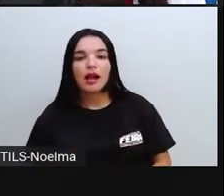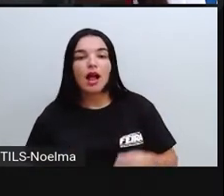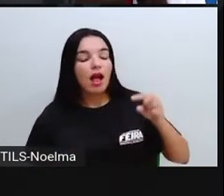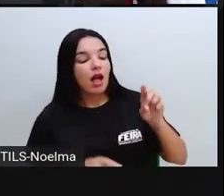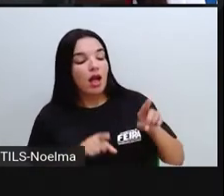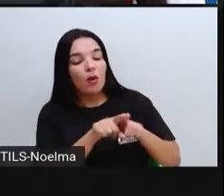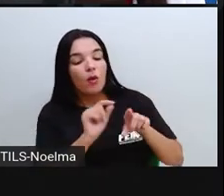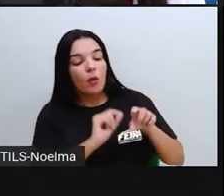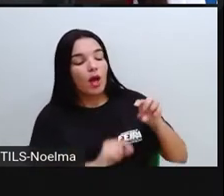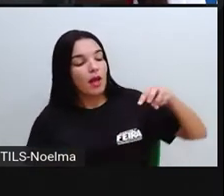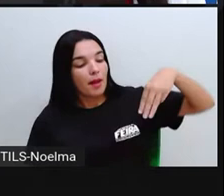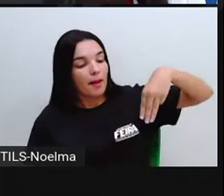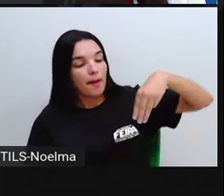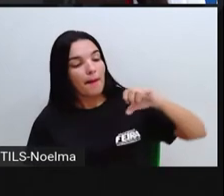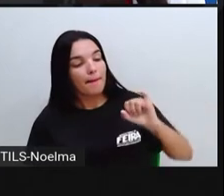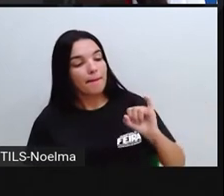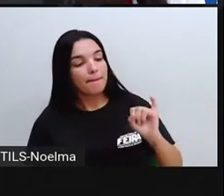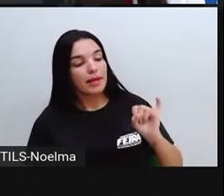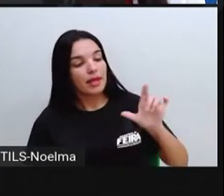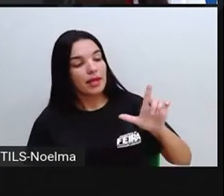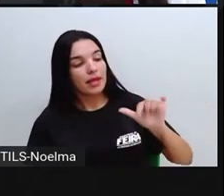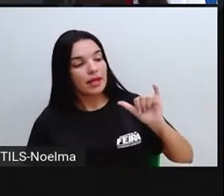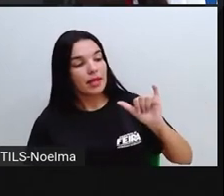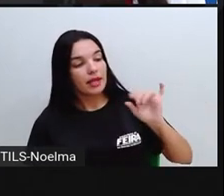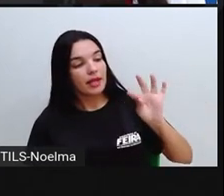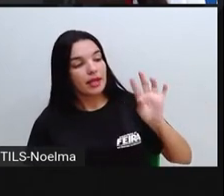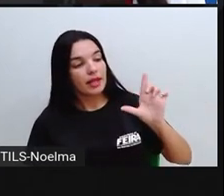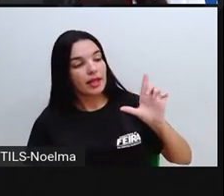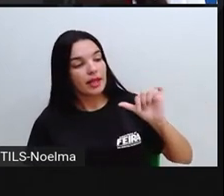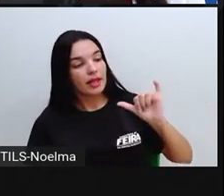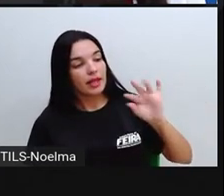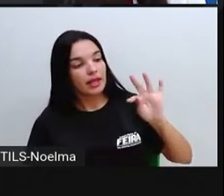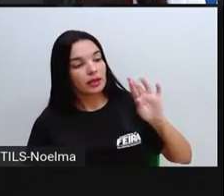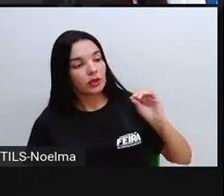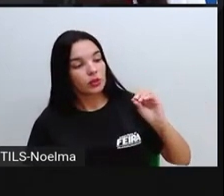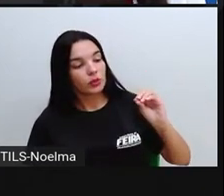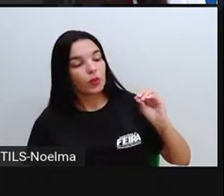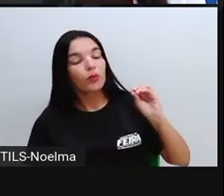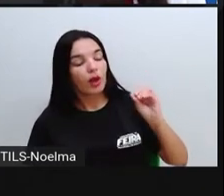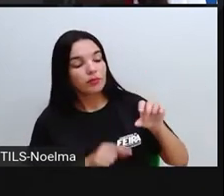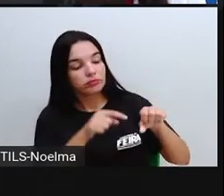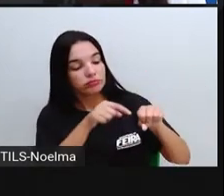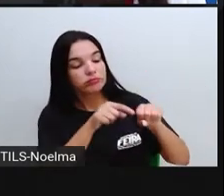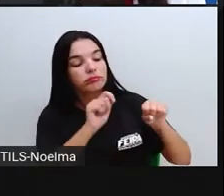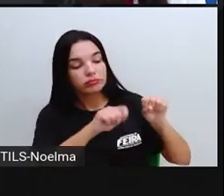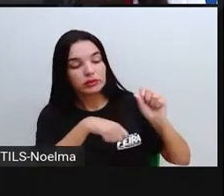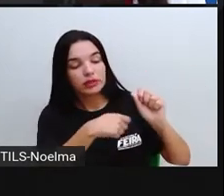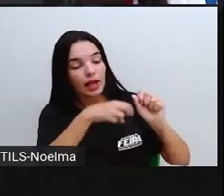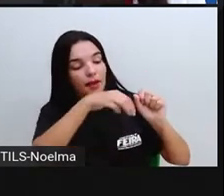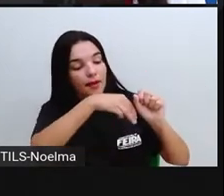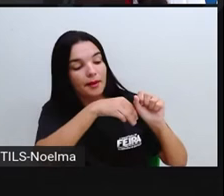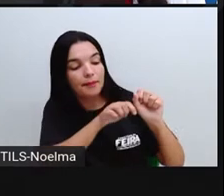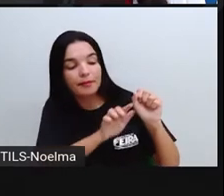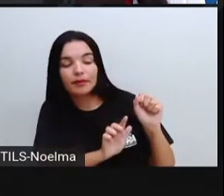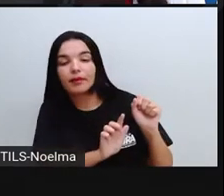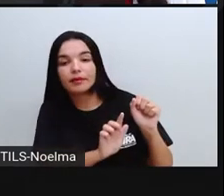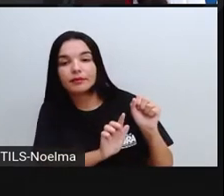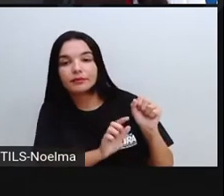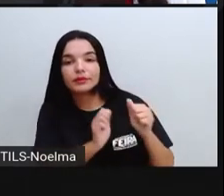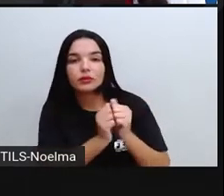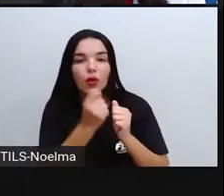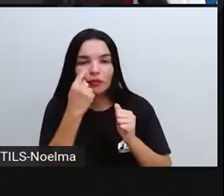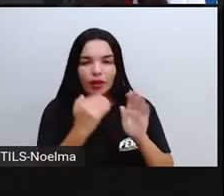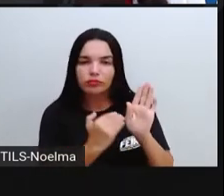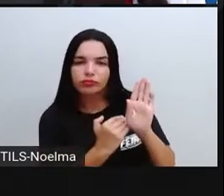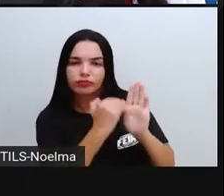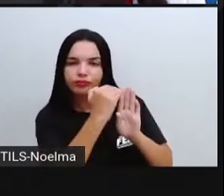capacidade, é o litro, seria L, e o mililitro seria ml. Observando a jarra aqui ao lado,